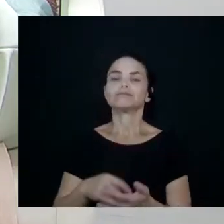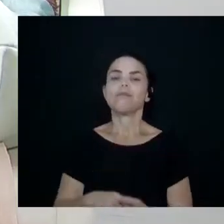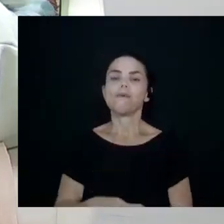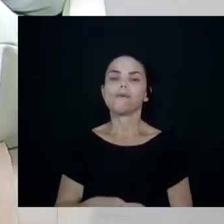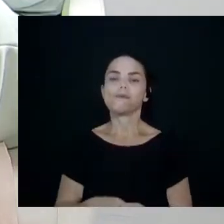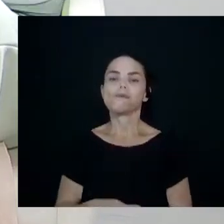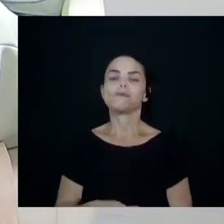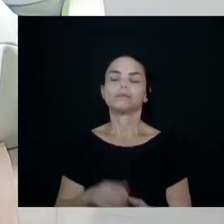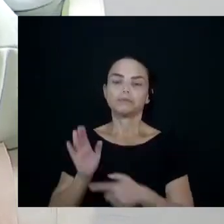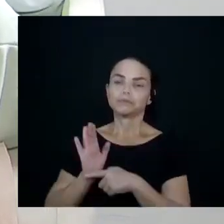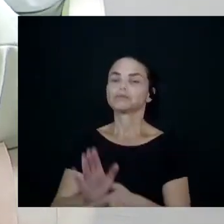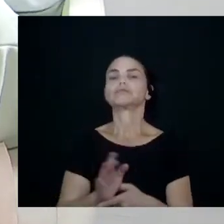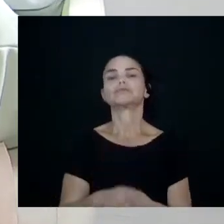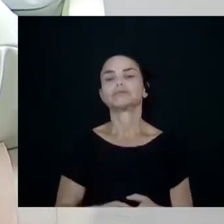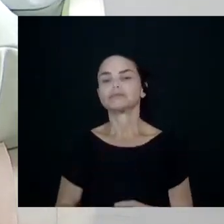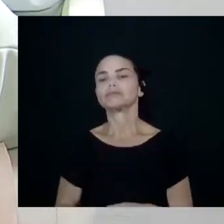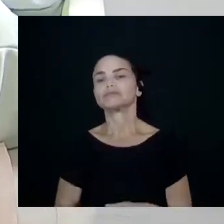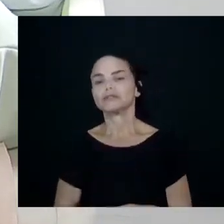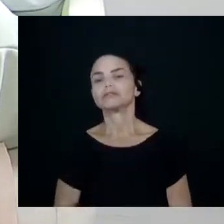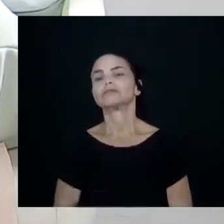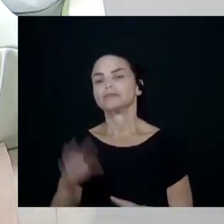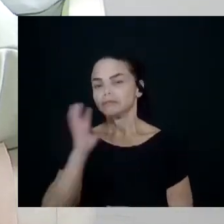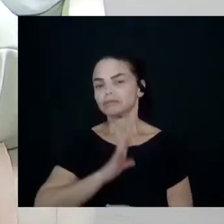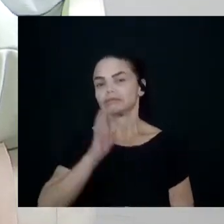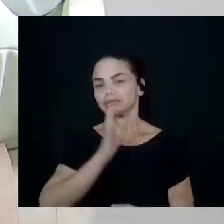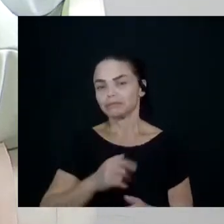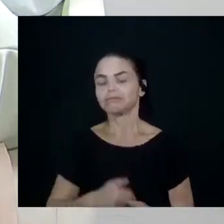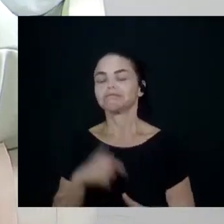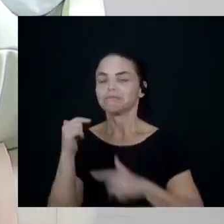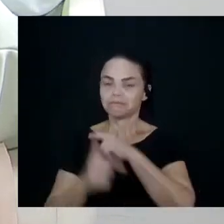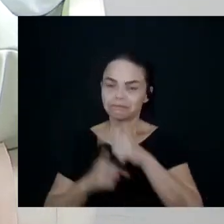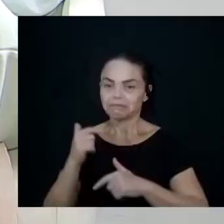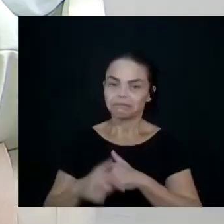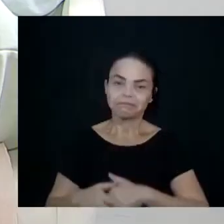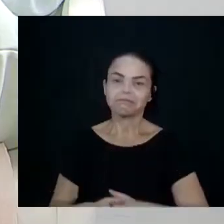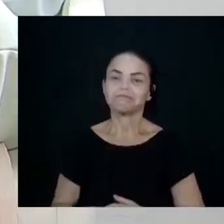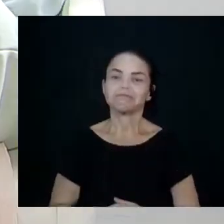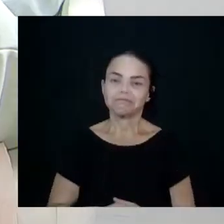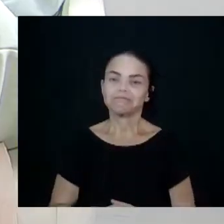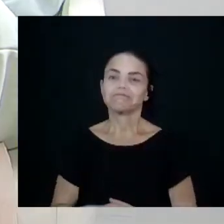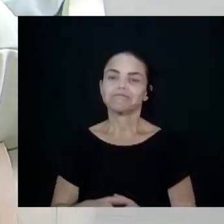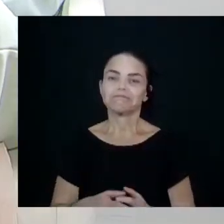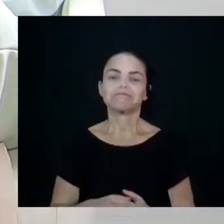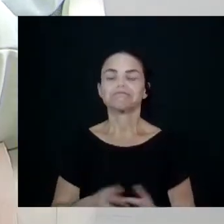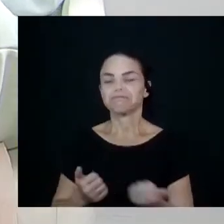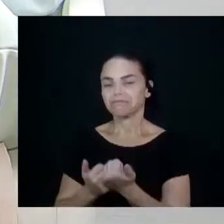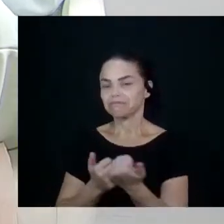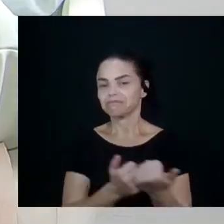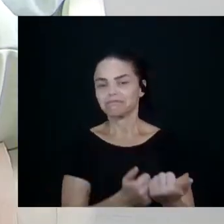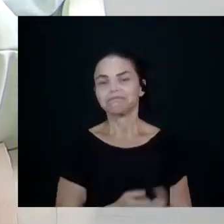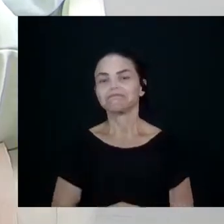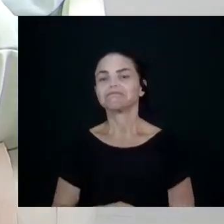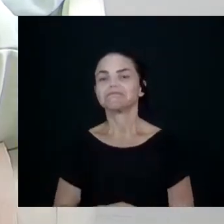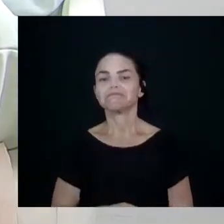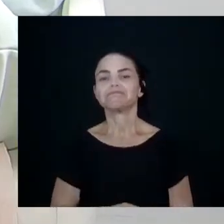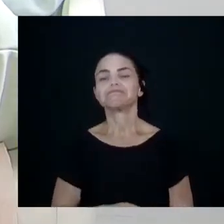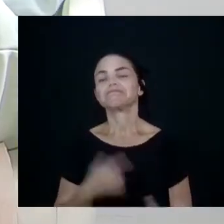certeza, favorece muito, né? Todo esse trabalho de apoio, né?